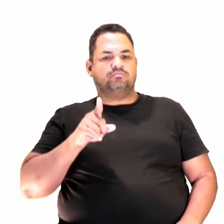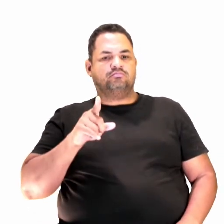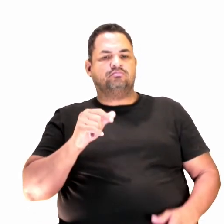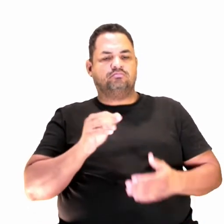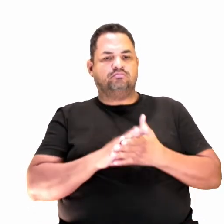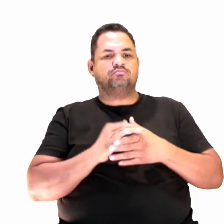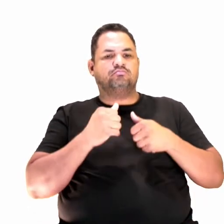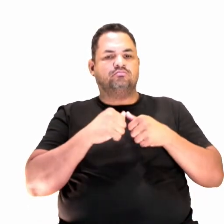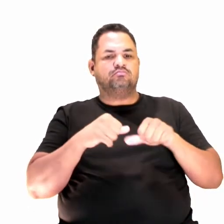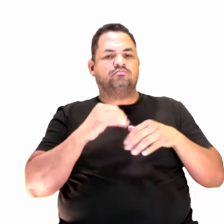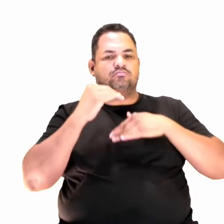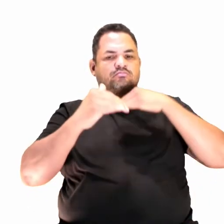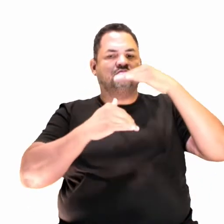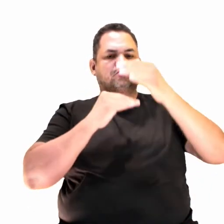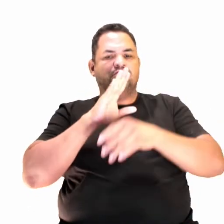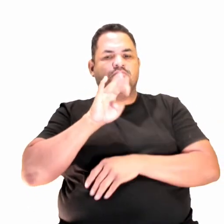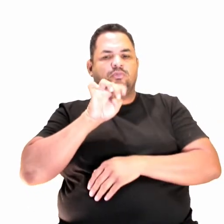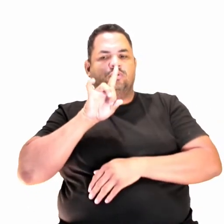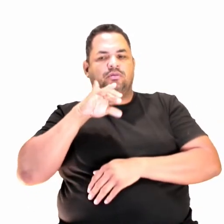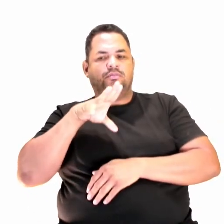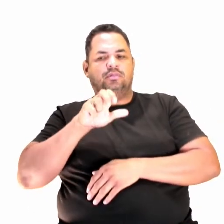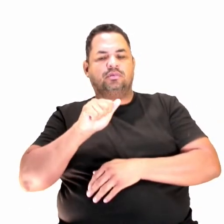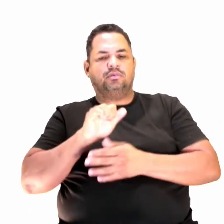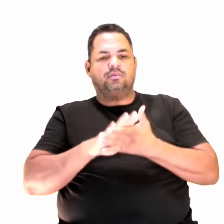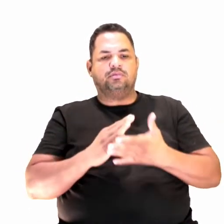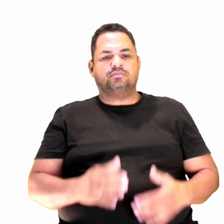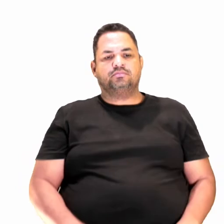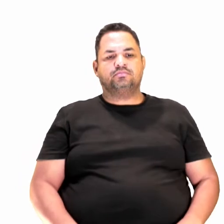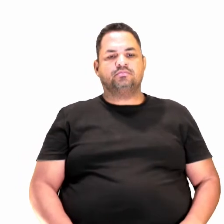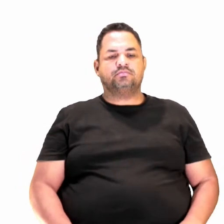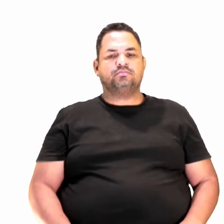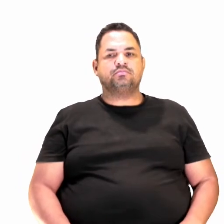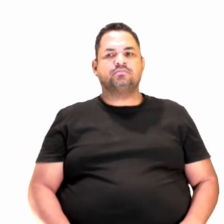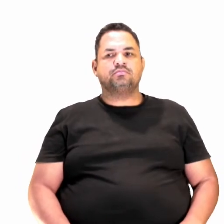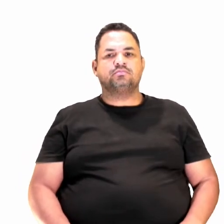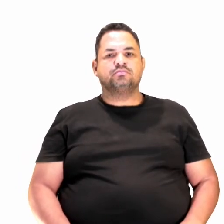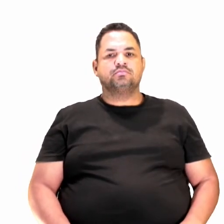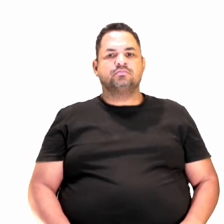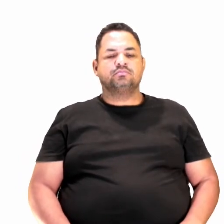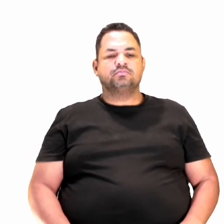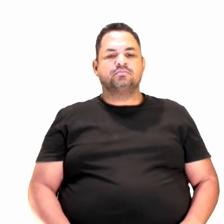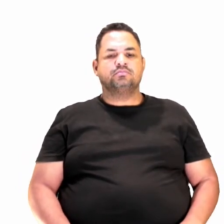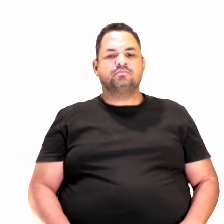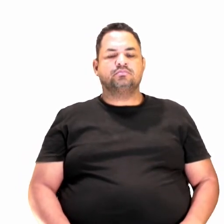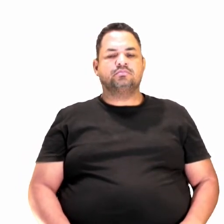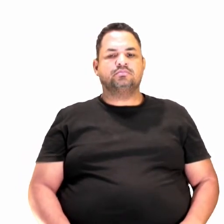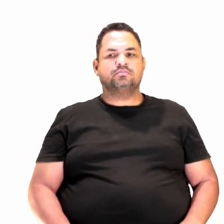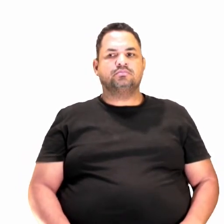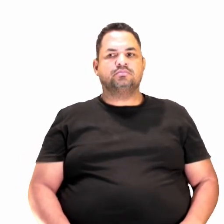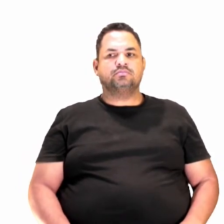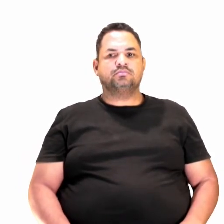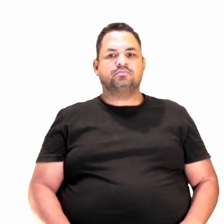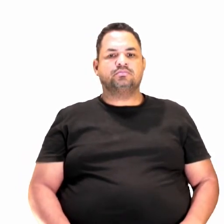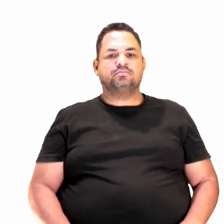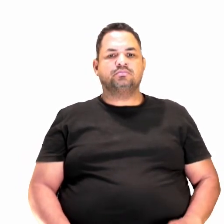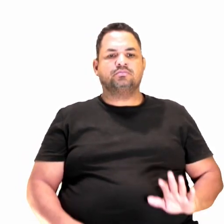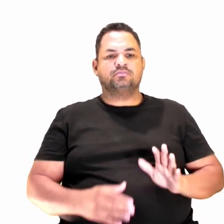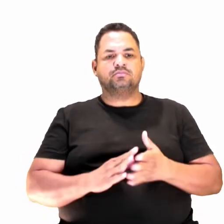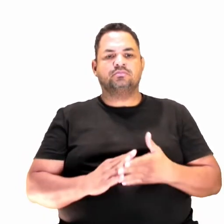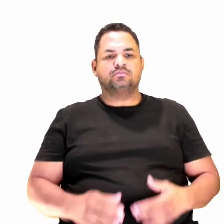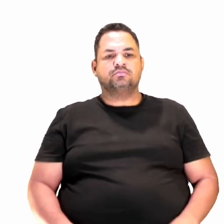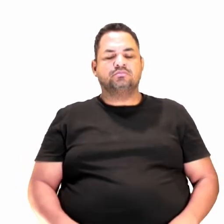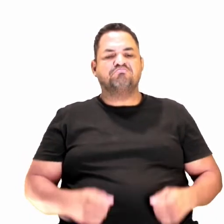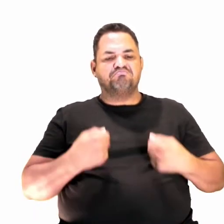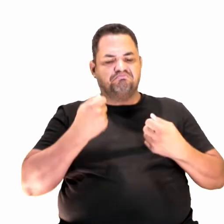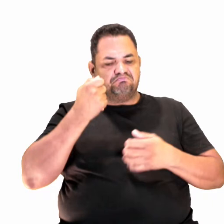estar desenvolvendo bulimia, certo? E aqui nesse caso eu foi traduzido como deve,